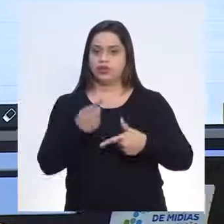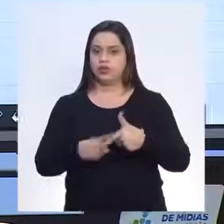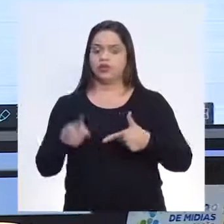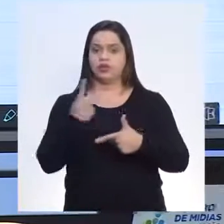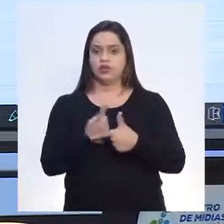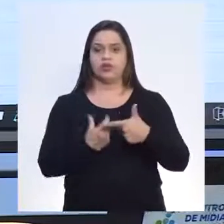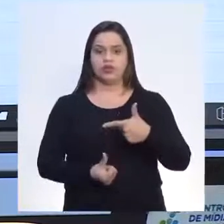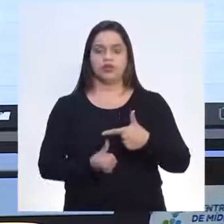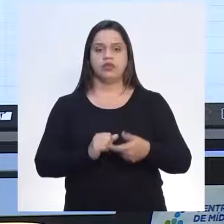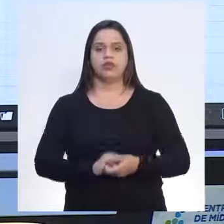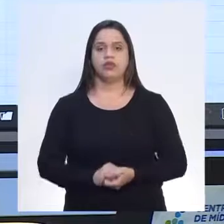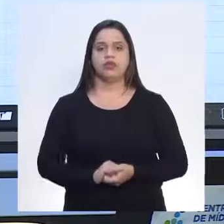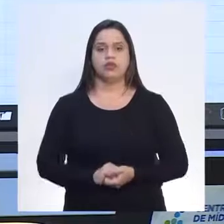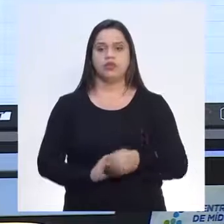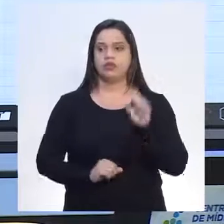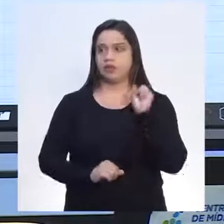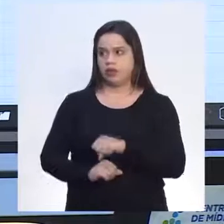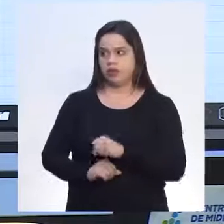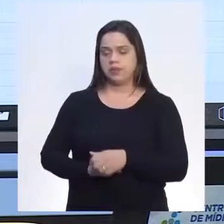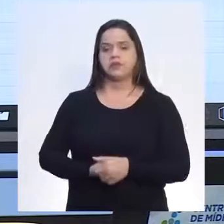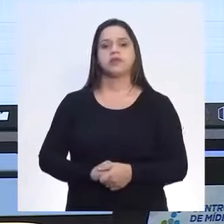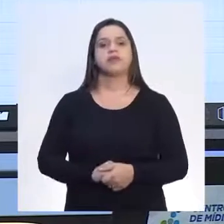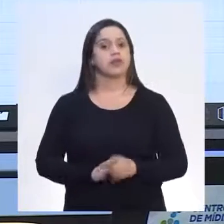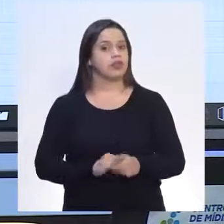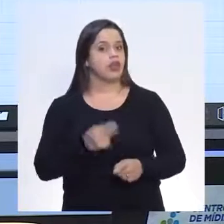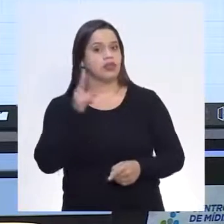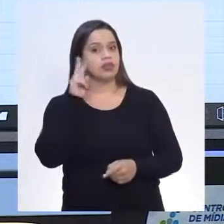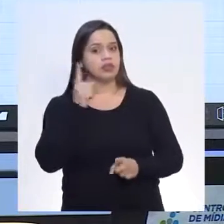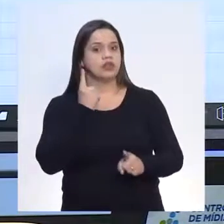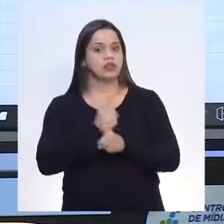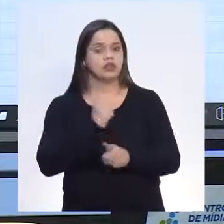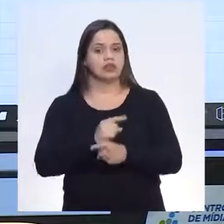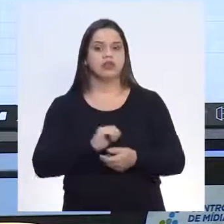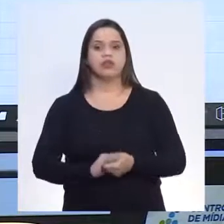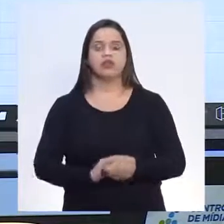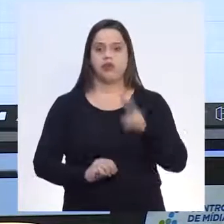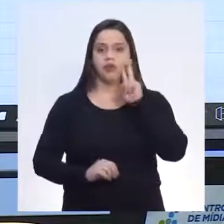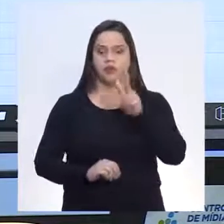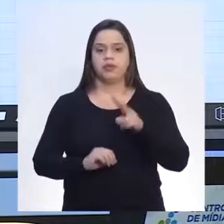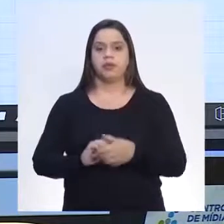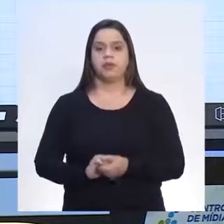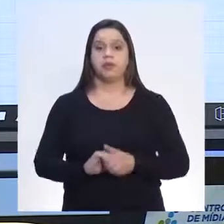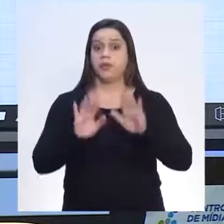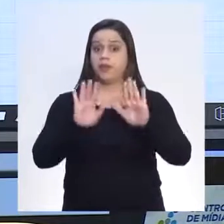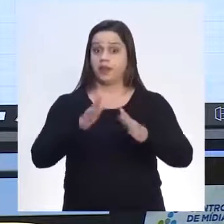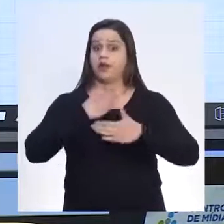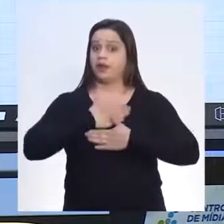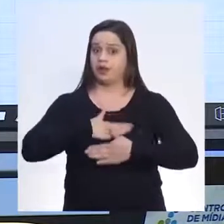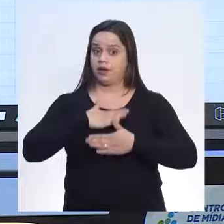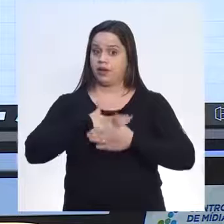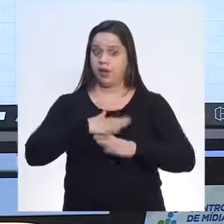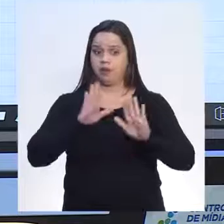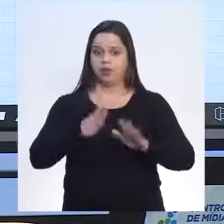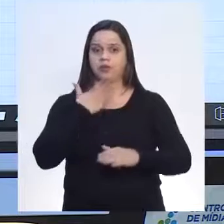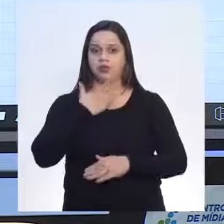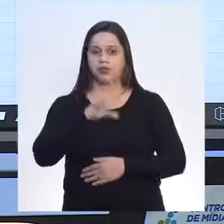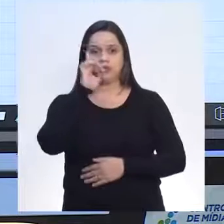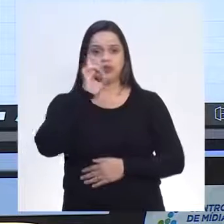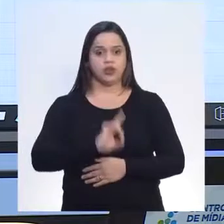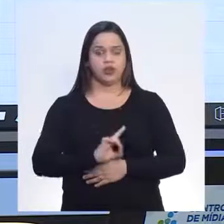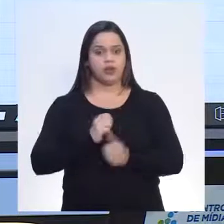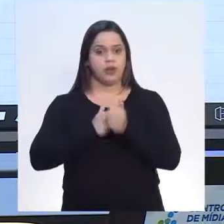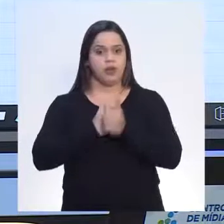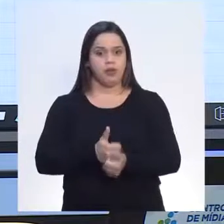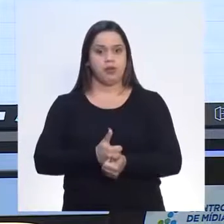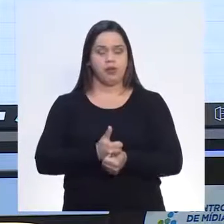Sim. Então, essa é a divisão ali que vocês encontraram. Vamos lá, com calma. Vou até pedir para o diretor me